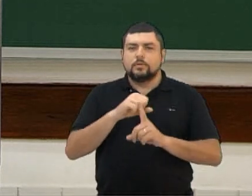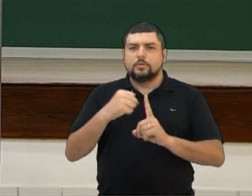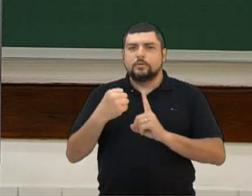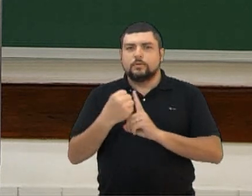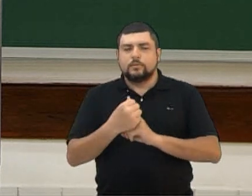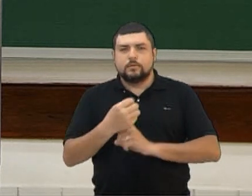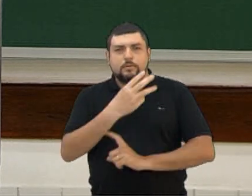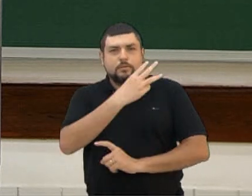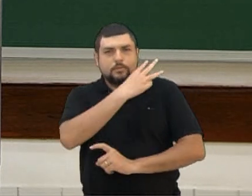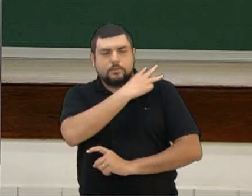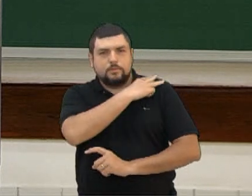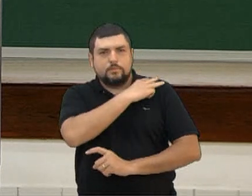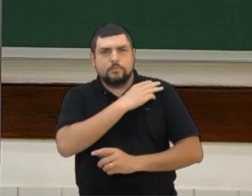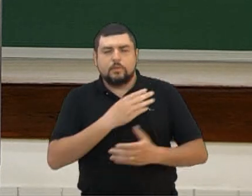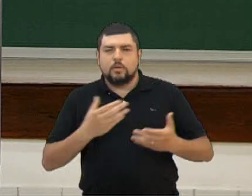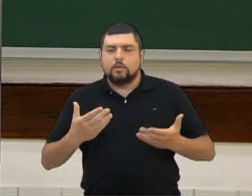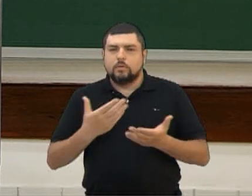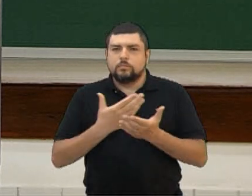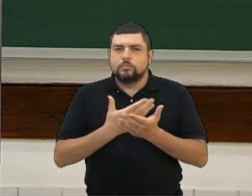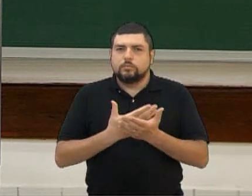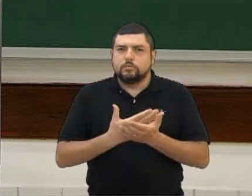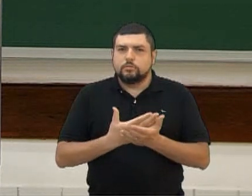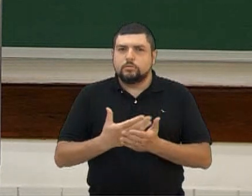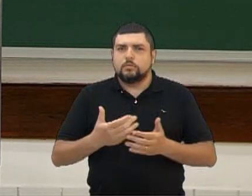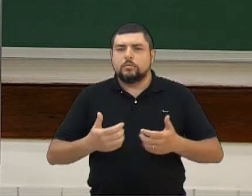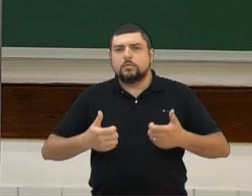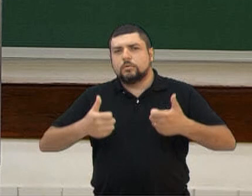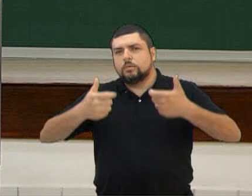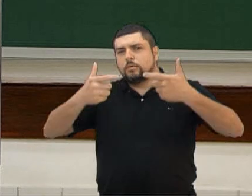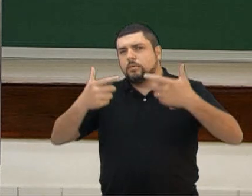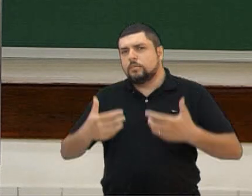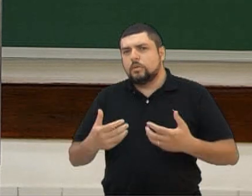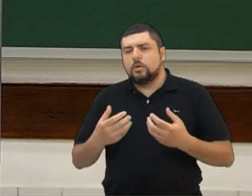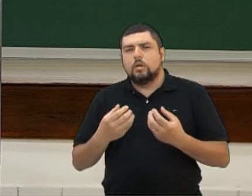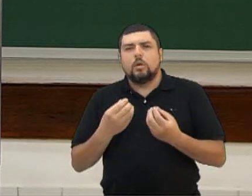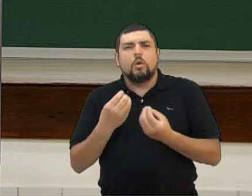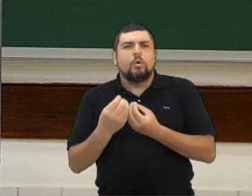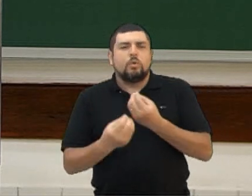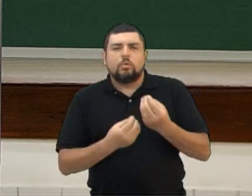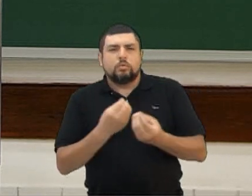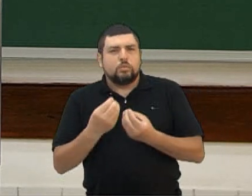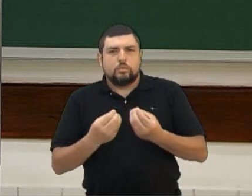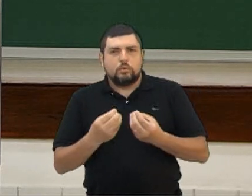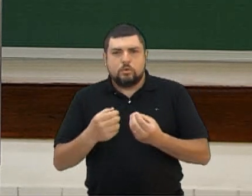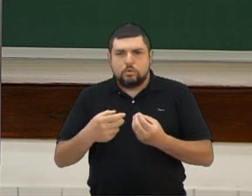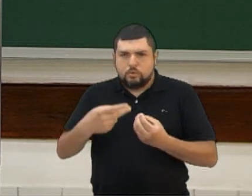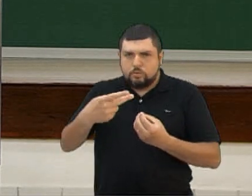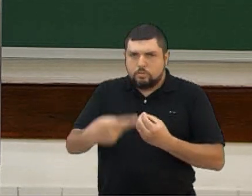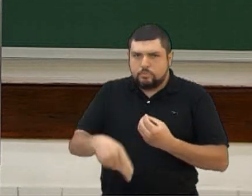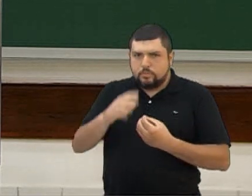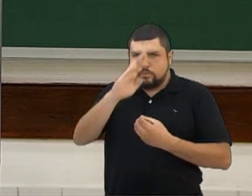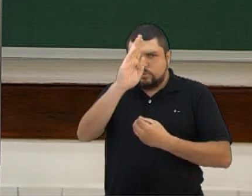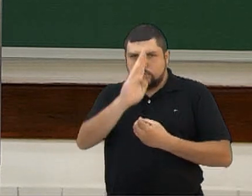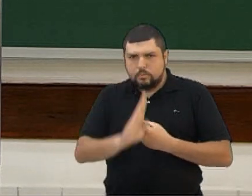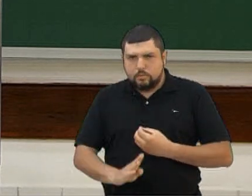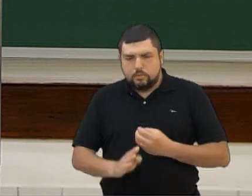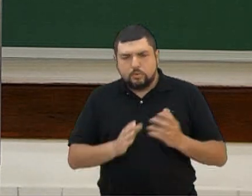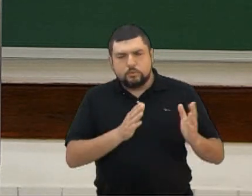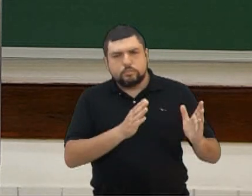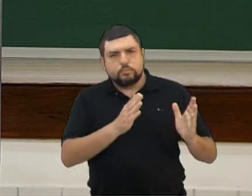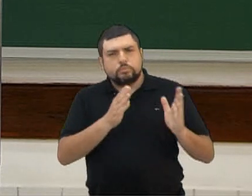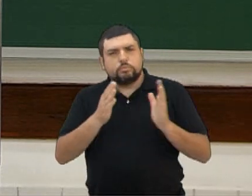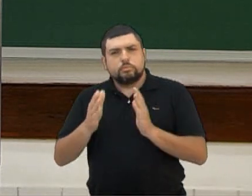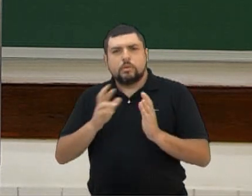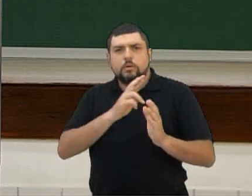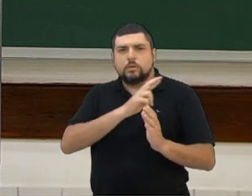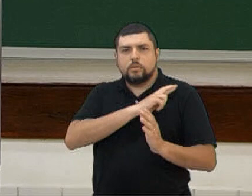começar agora as nossas aulas falando do período republicano a partir da Era Vargas e seguindo